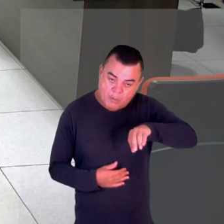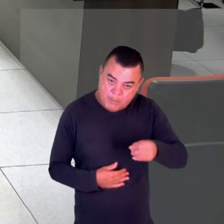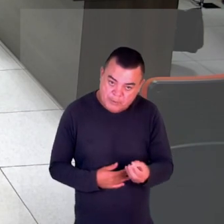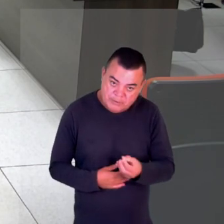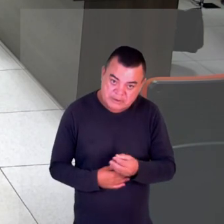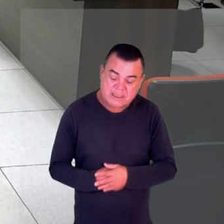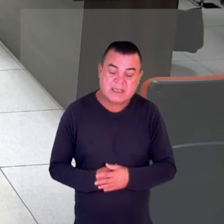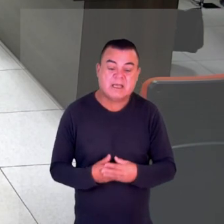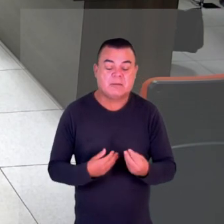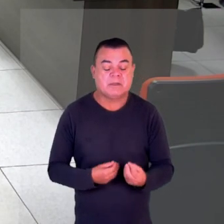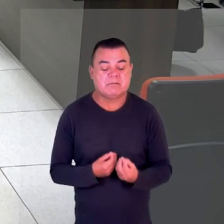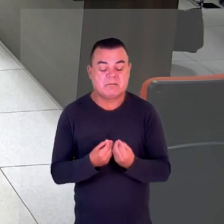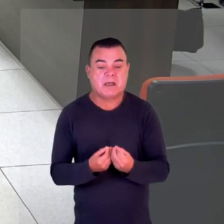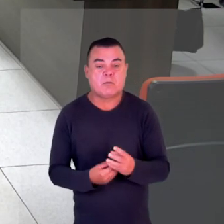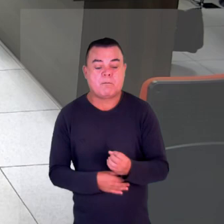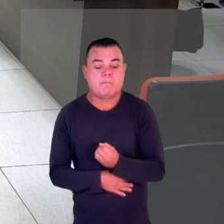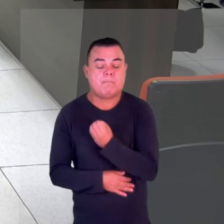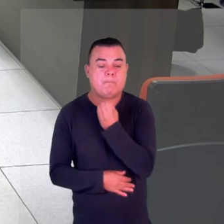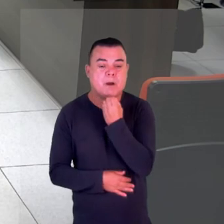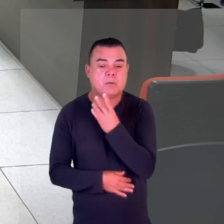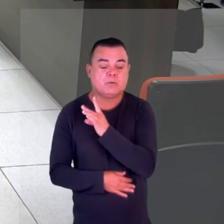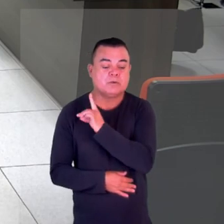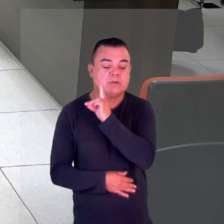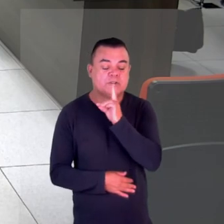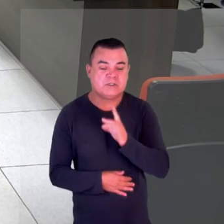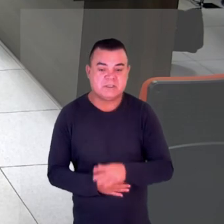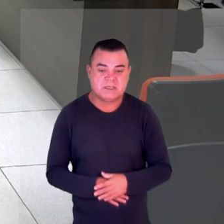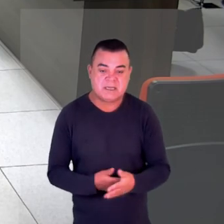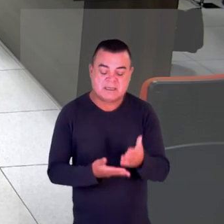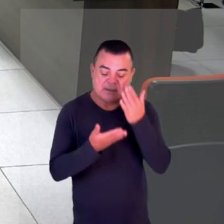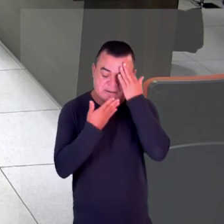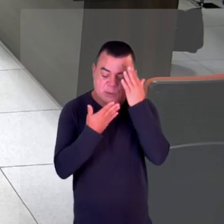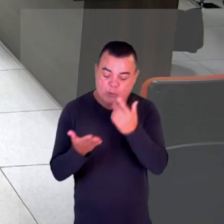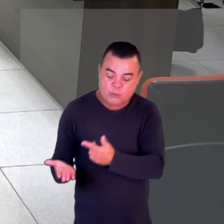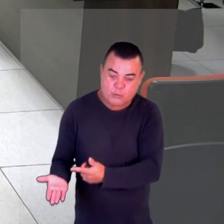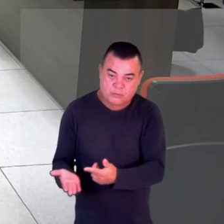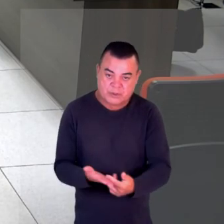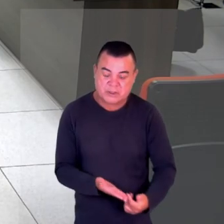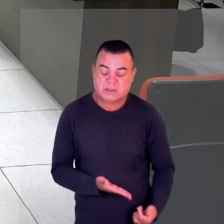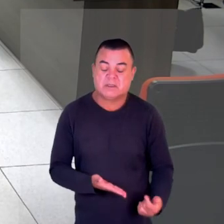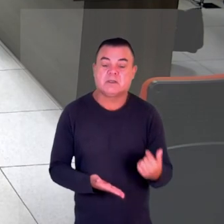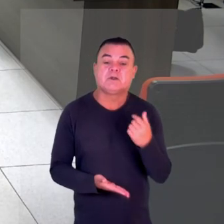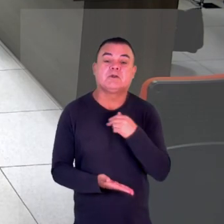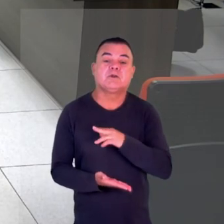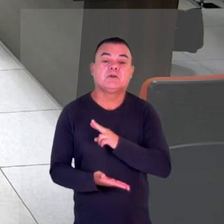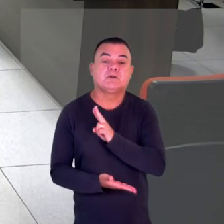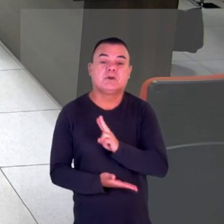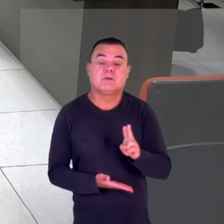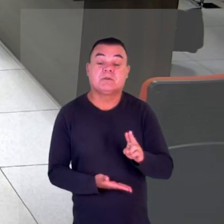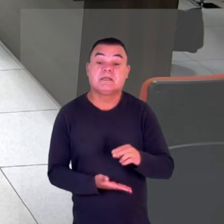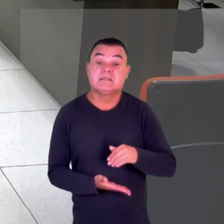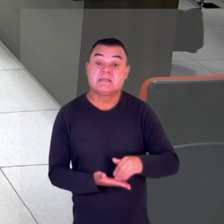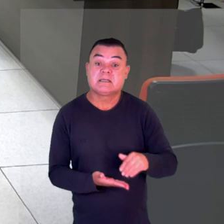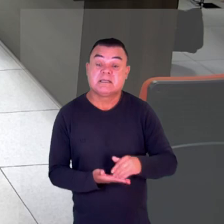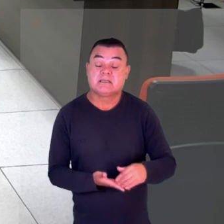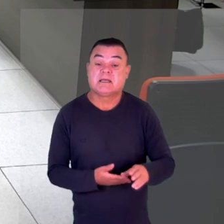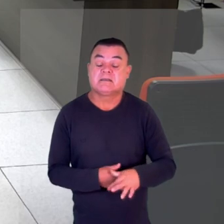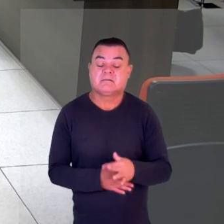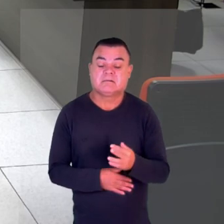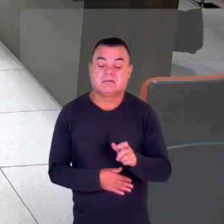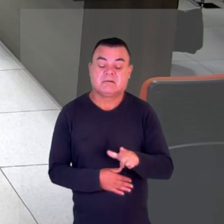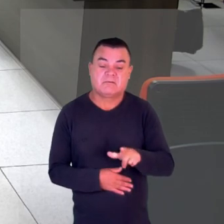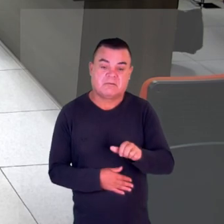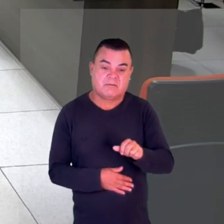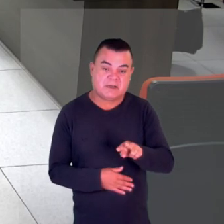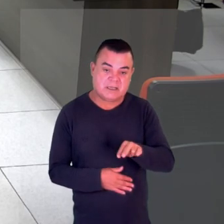bom dia a todas e todos agradecer novamente o convite em nome da secretária Valéria Buriti que gostaria de estar aqui presente não